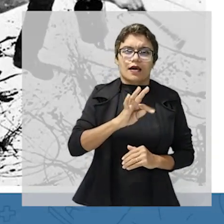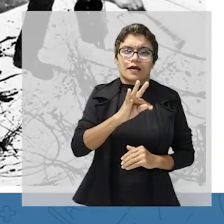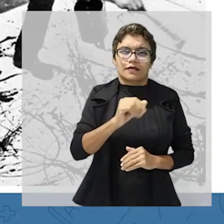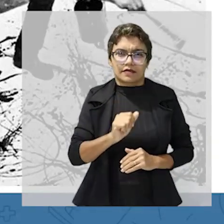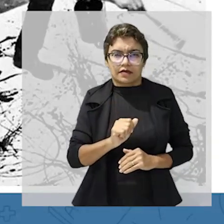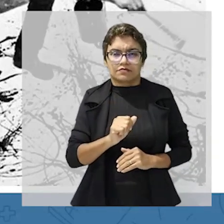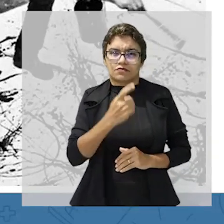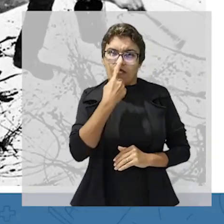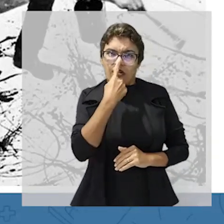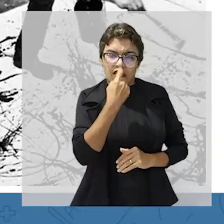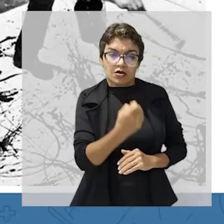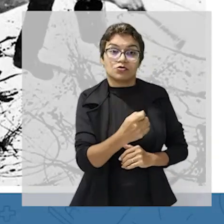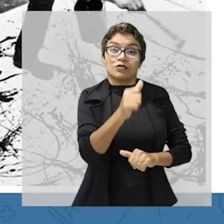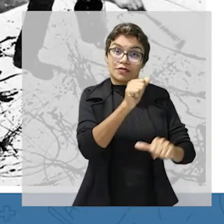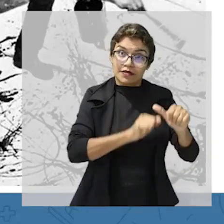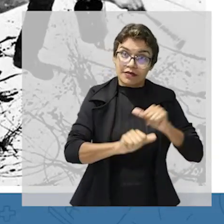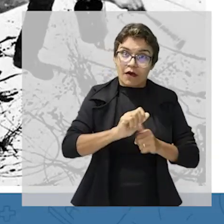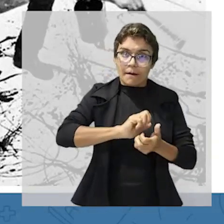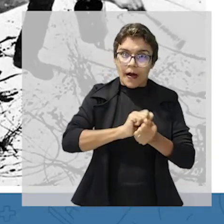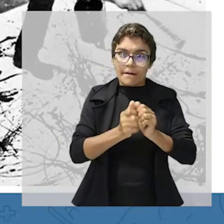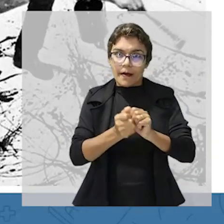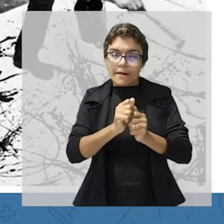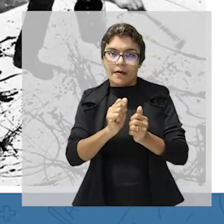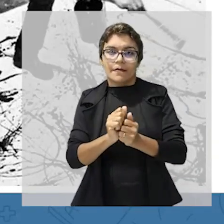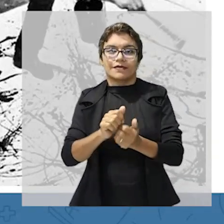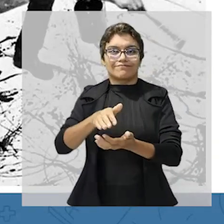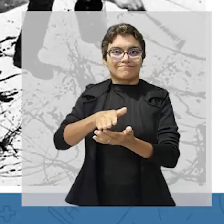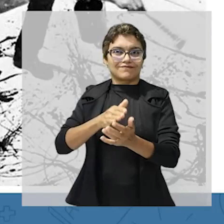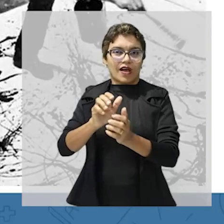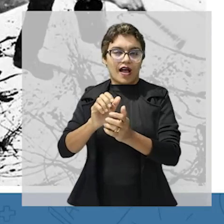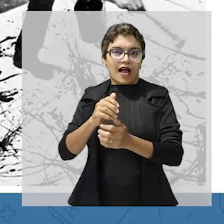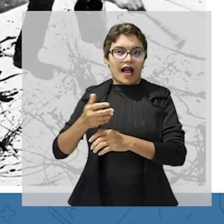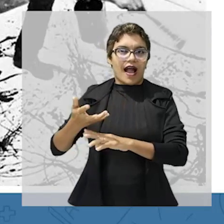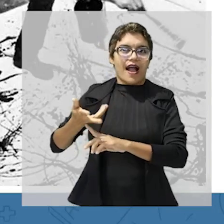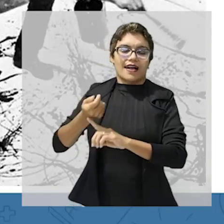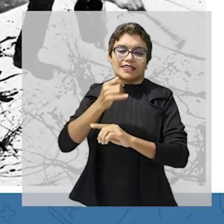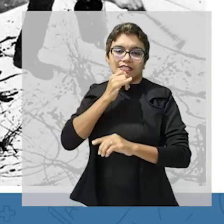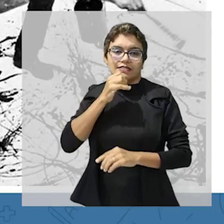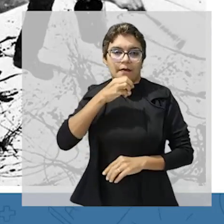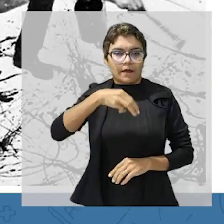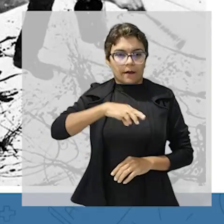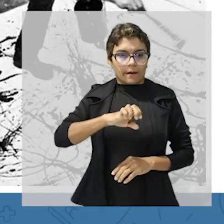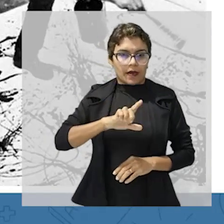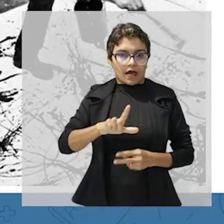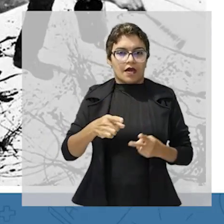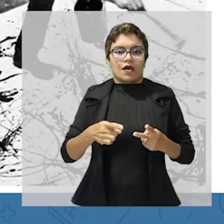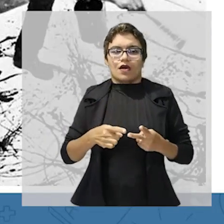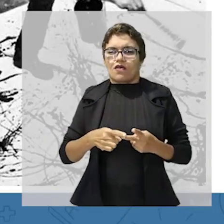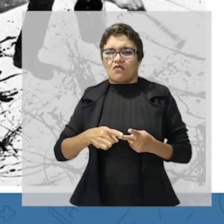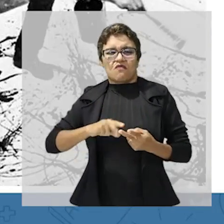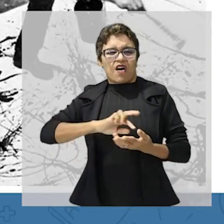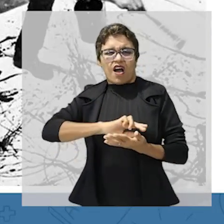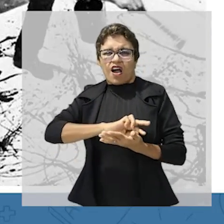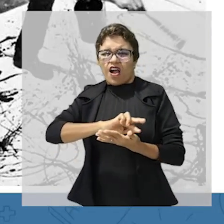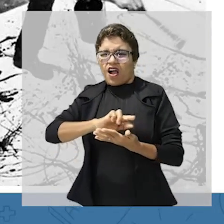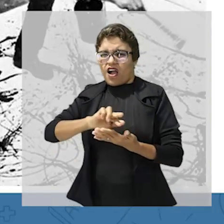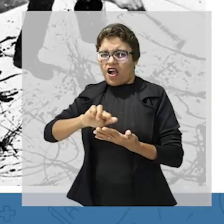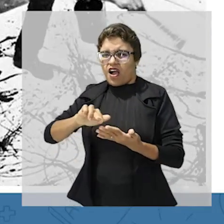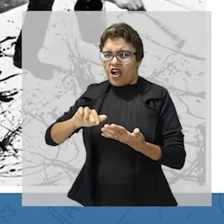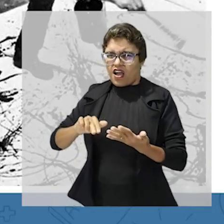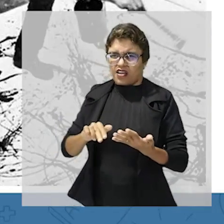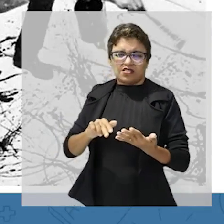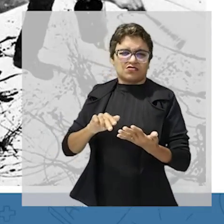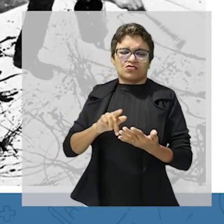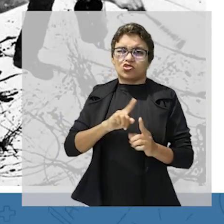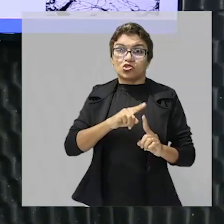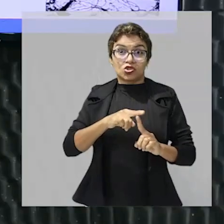em obras de arte a serem fotografadas. Ele transforma mel, gelatina, melado, mostarda,